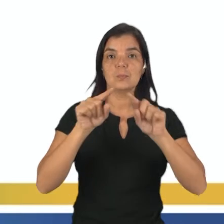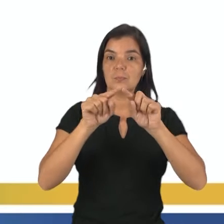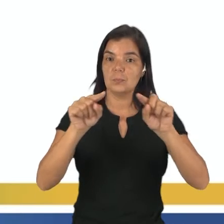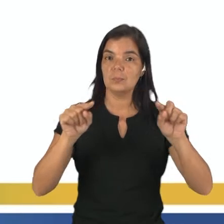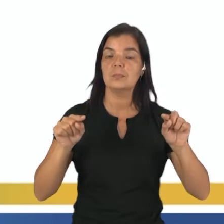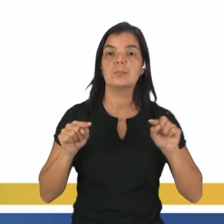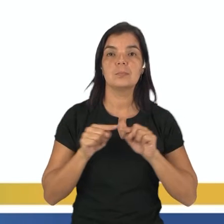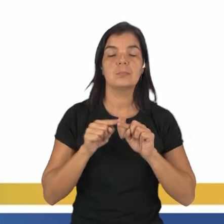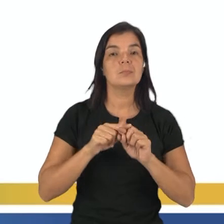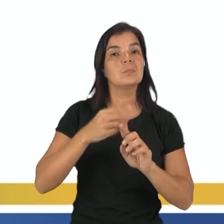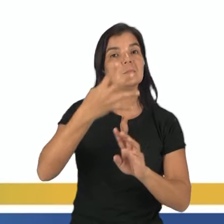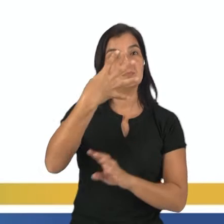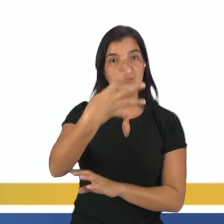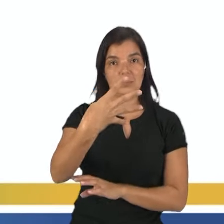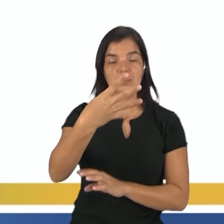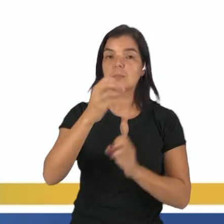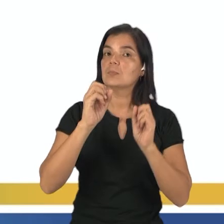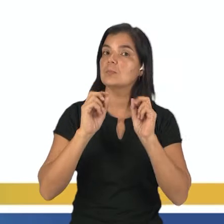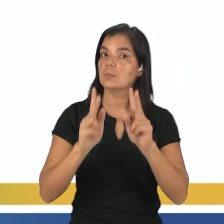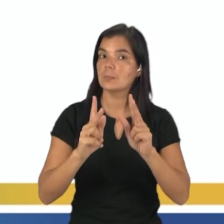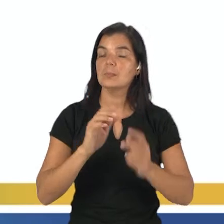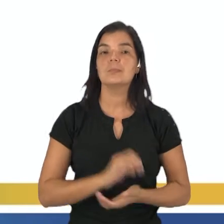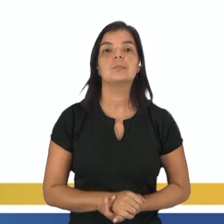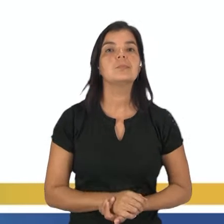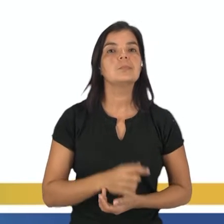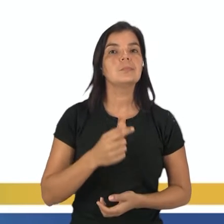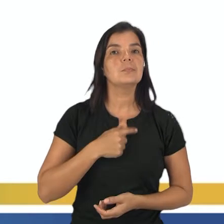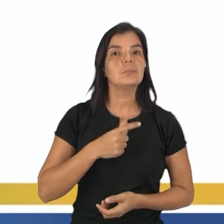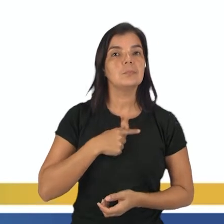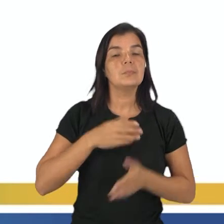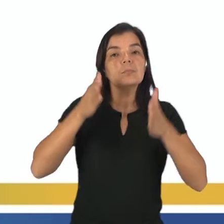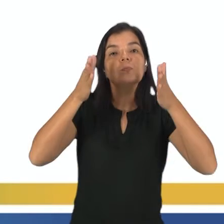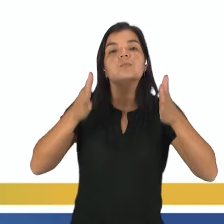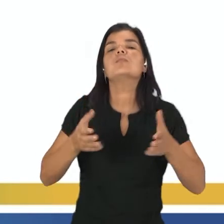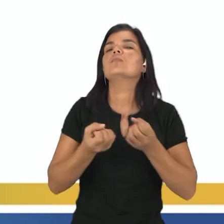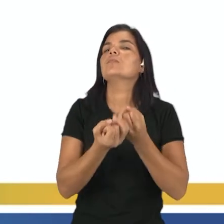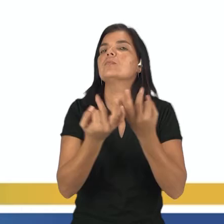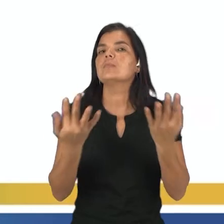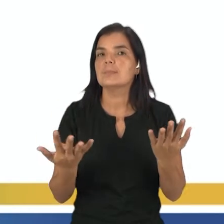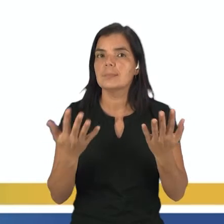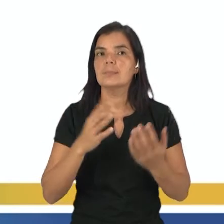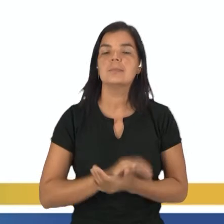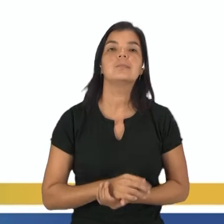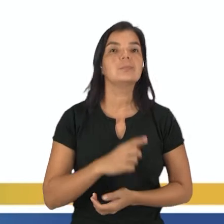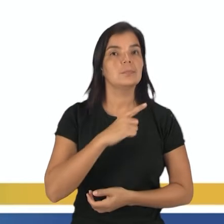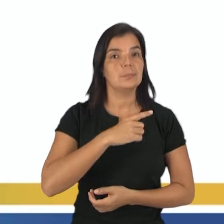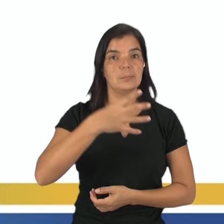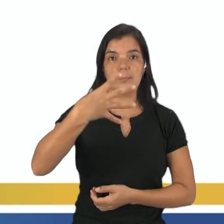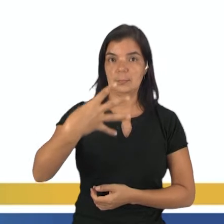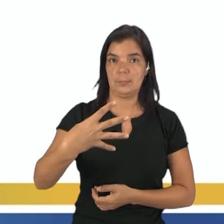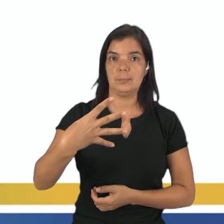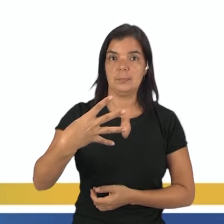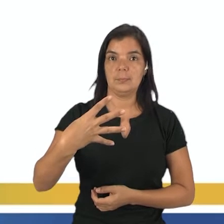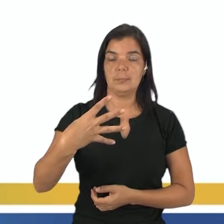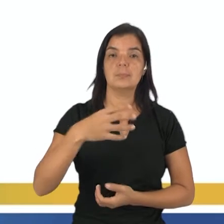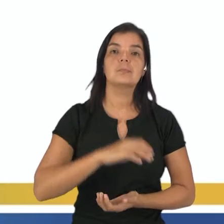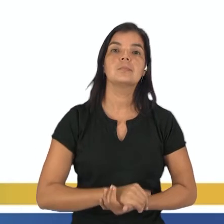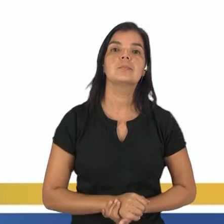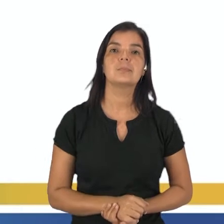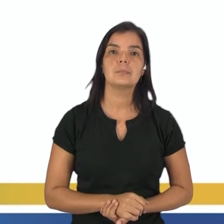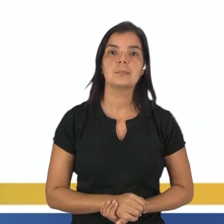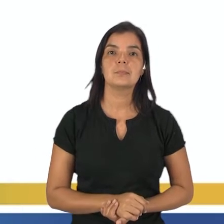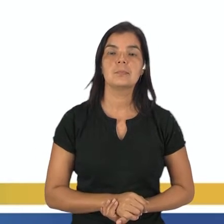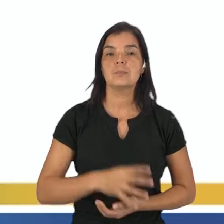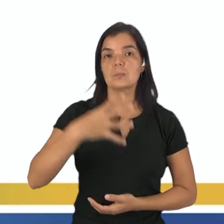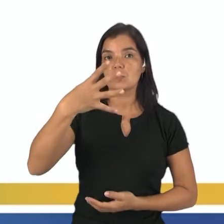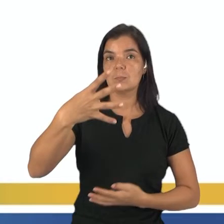quadrada, ou seja, 4 arestas, ok? E as arestas laterais, pessoal? Nós também temos 4, né?